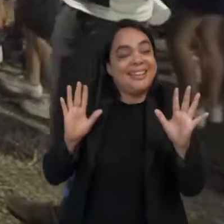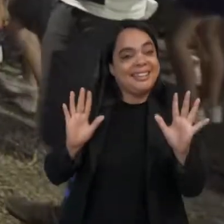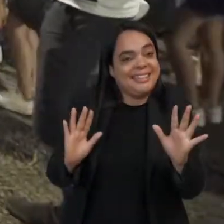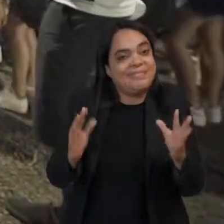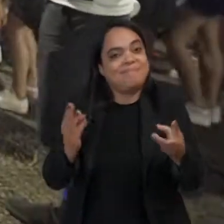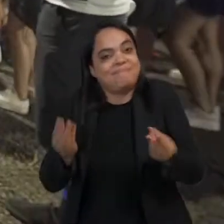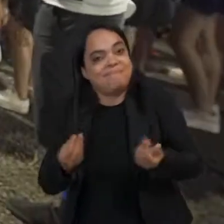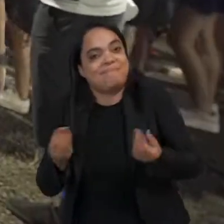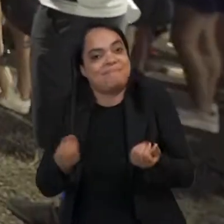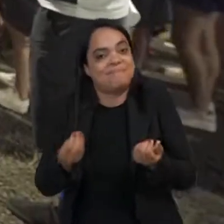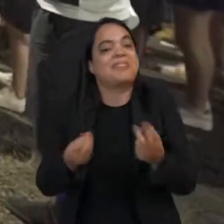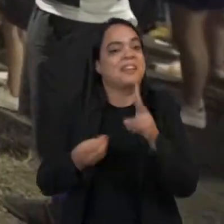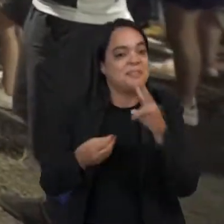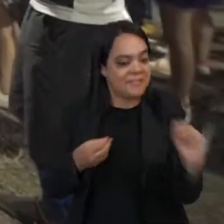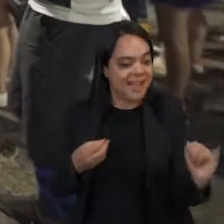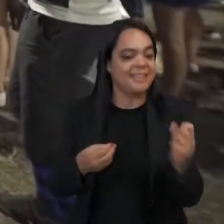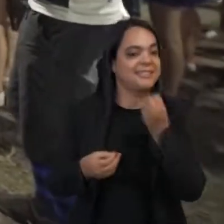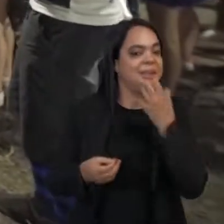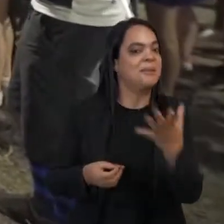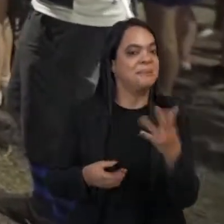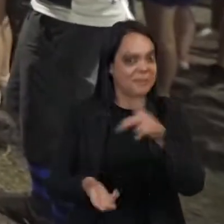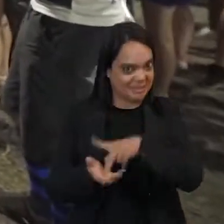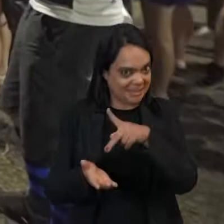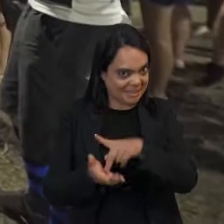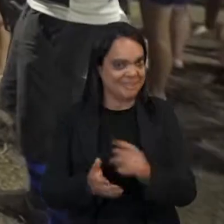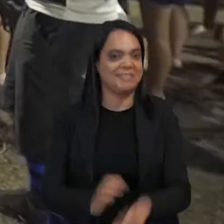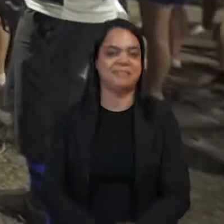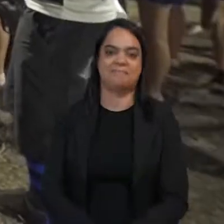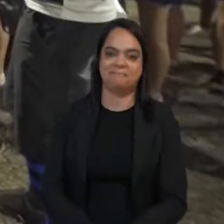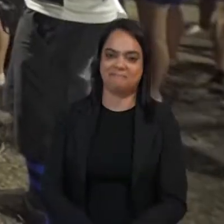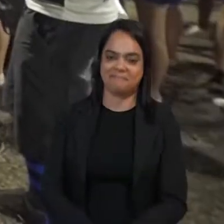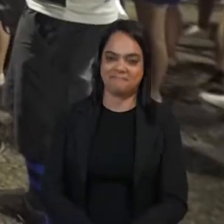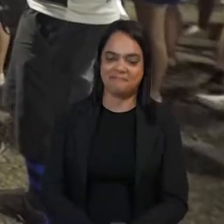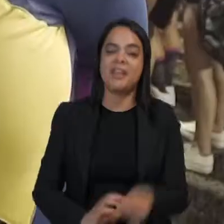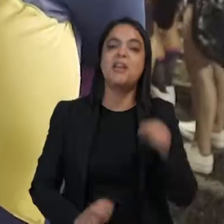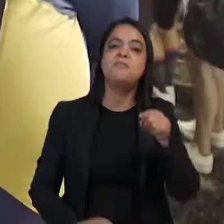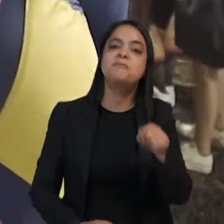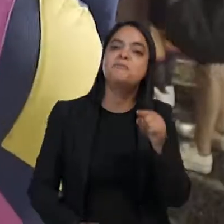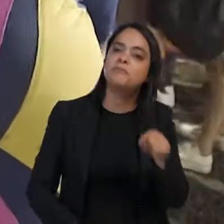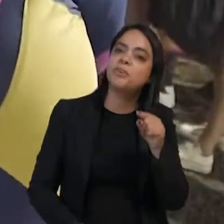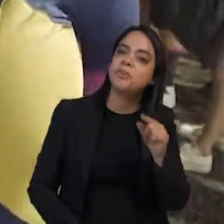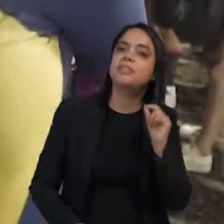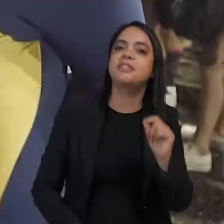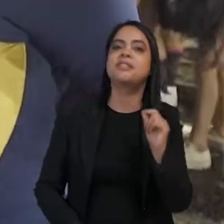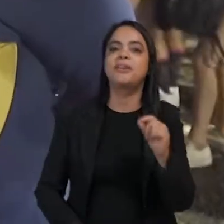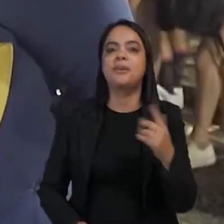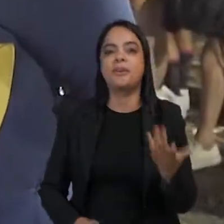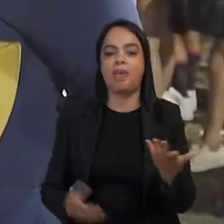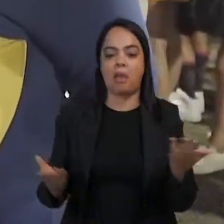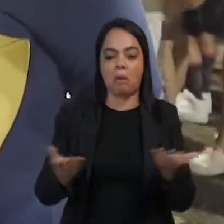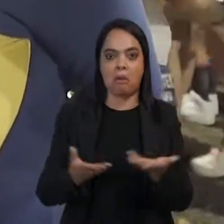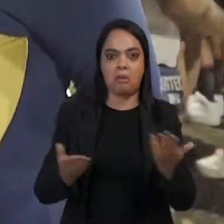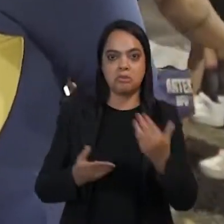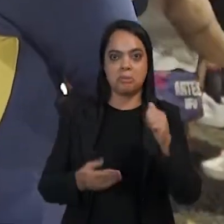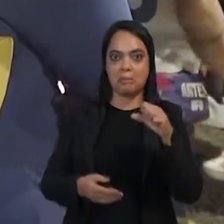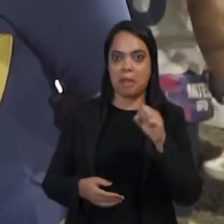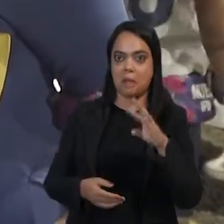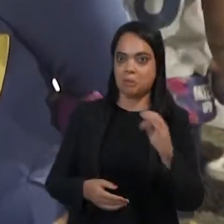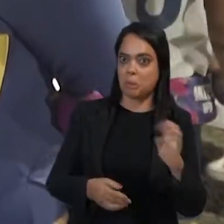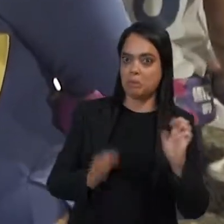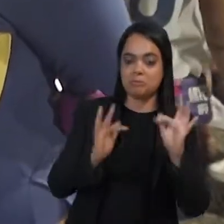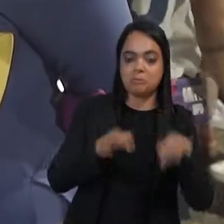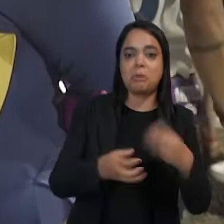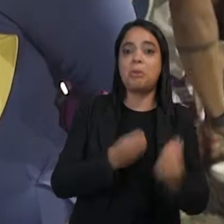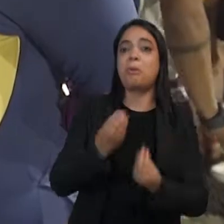assim, o negócio vai pegar fogo, viu? E você que tá deixando esse posto de atual mascote, qual que